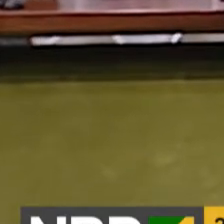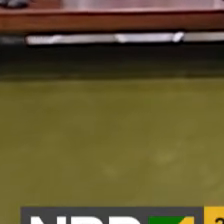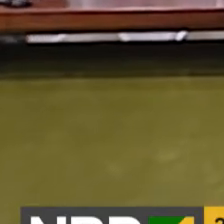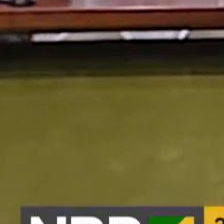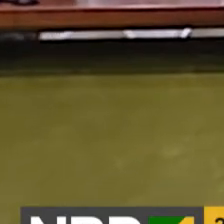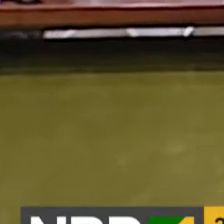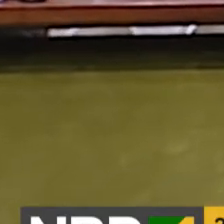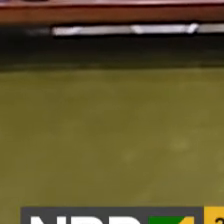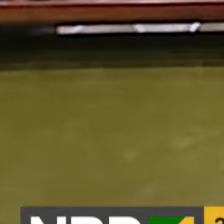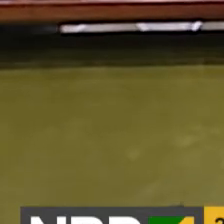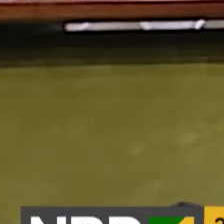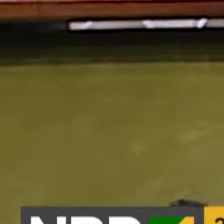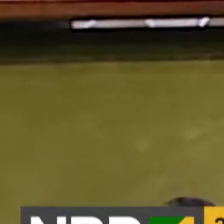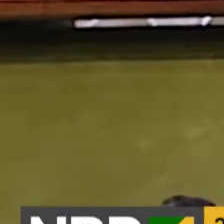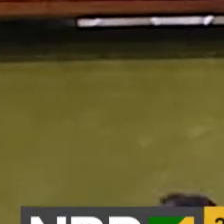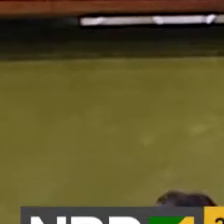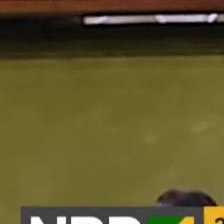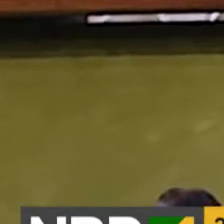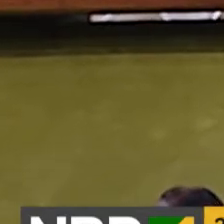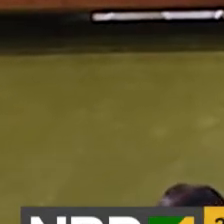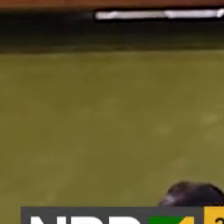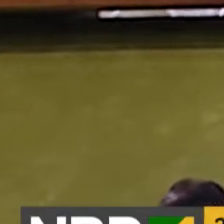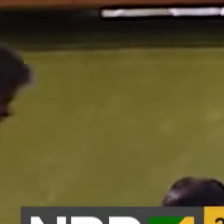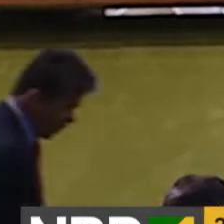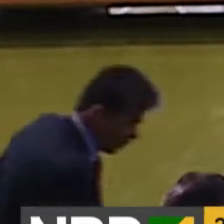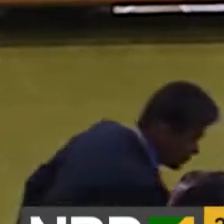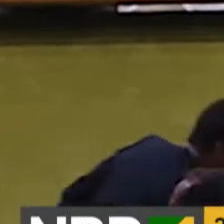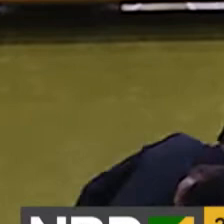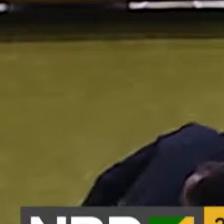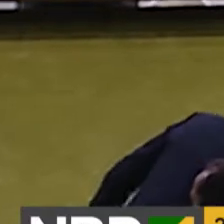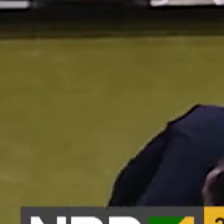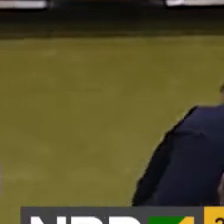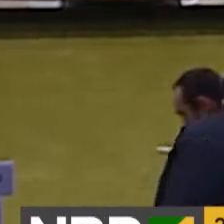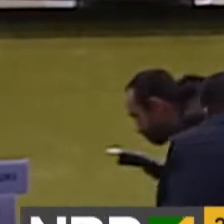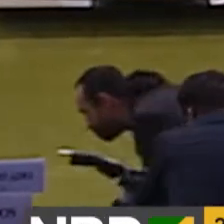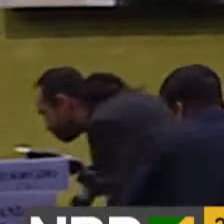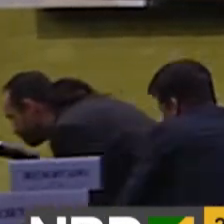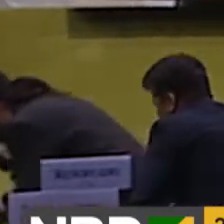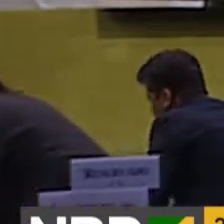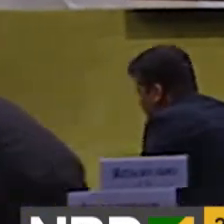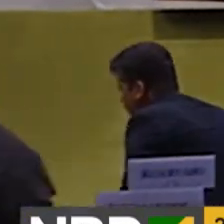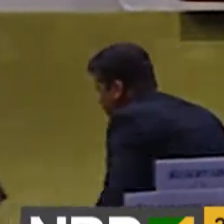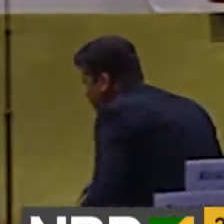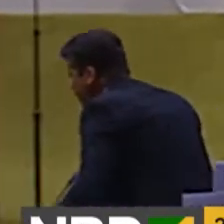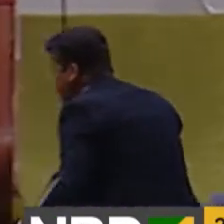fará uso da palavra o excelentíssimo senhor presidente da república